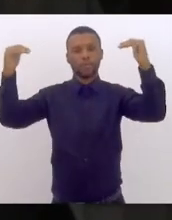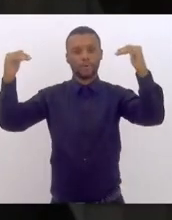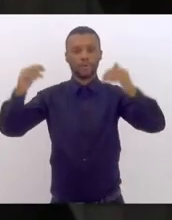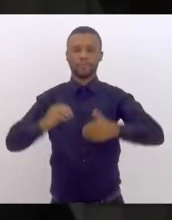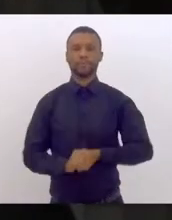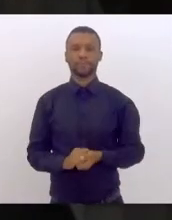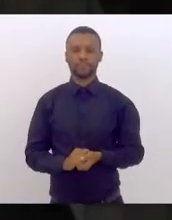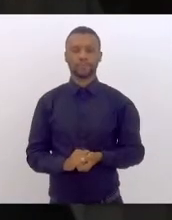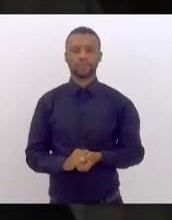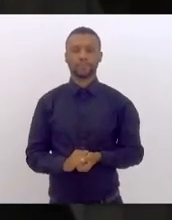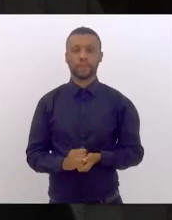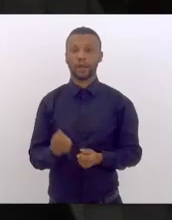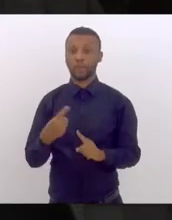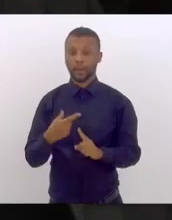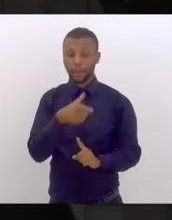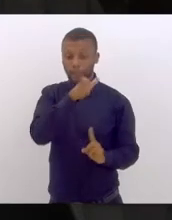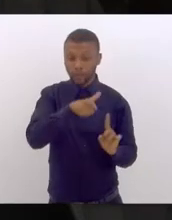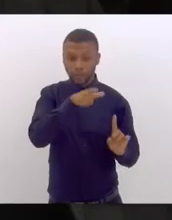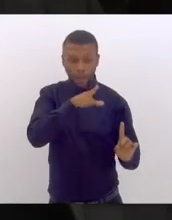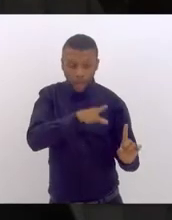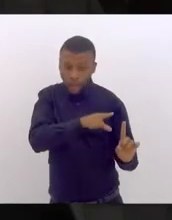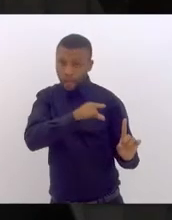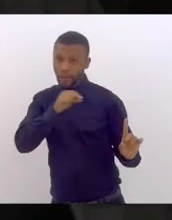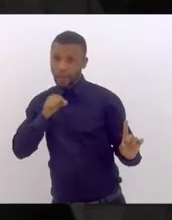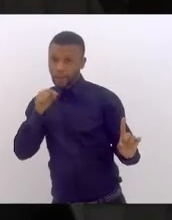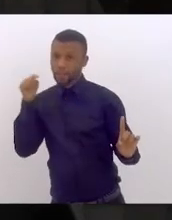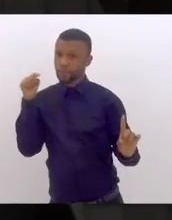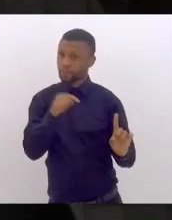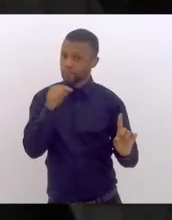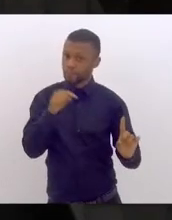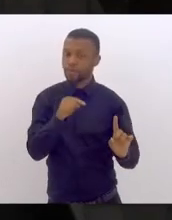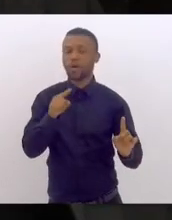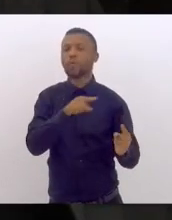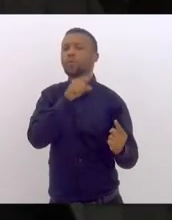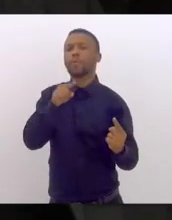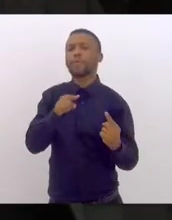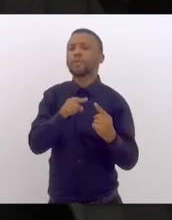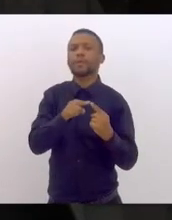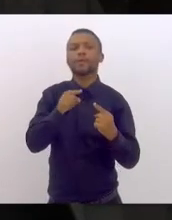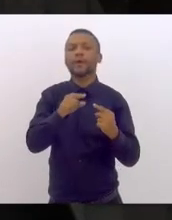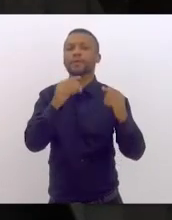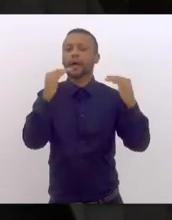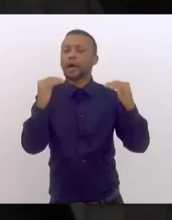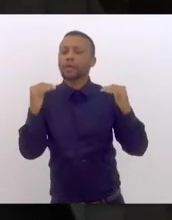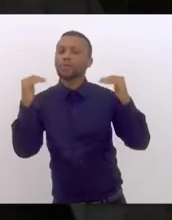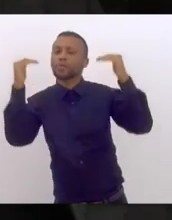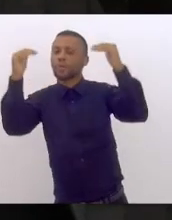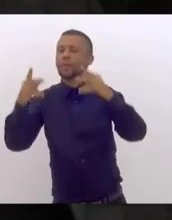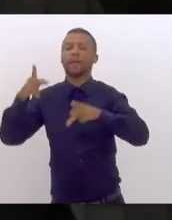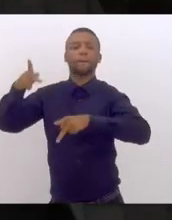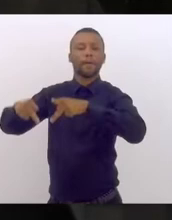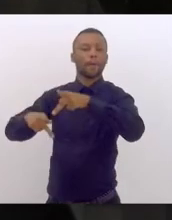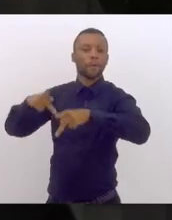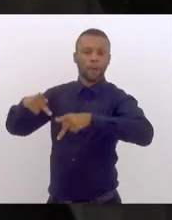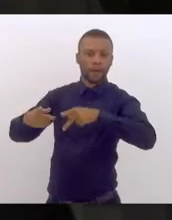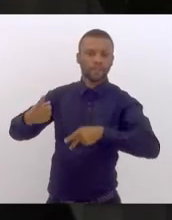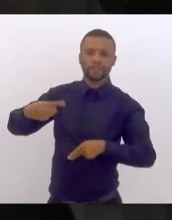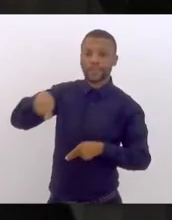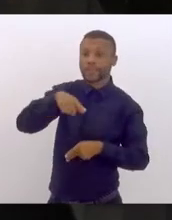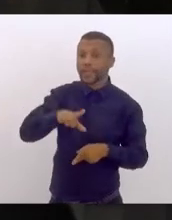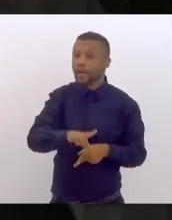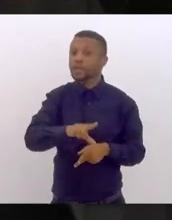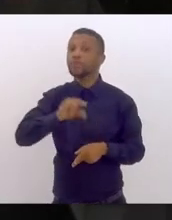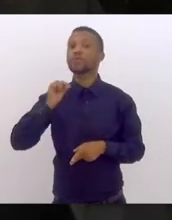e o que quem é jeito eleito função dessa soberania Popular dessas